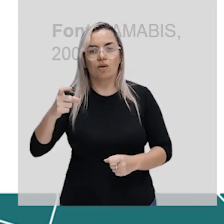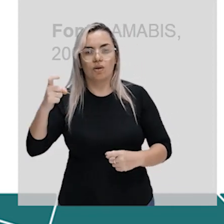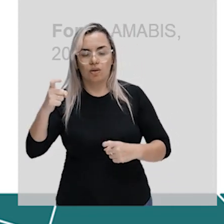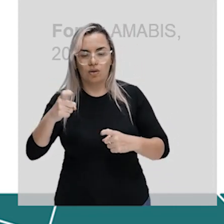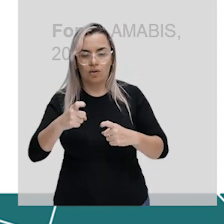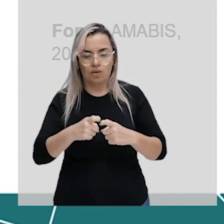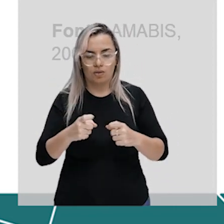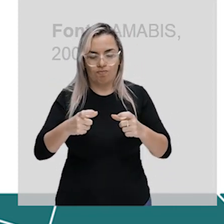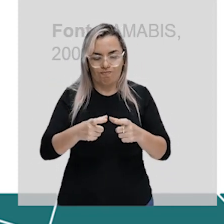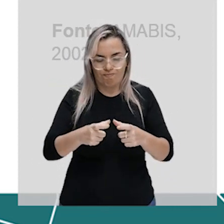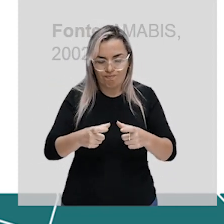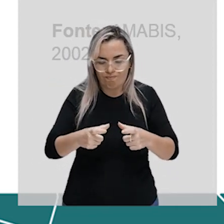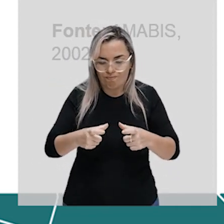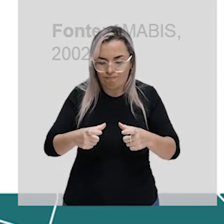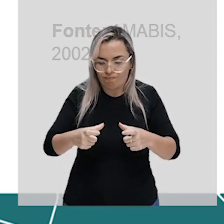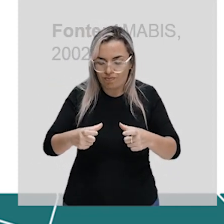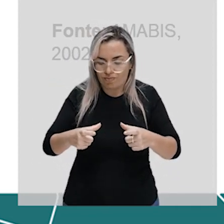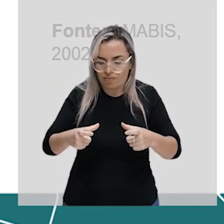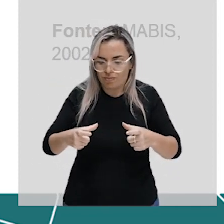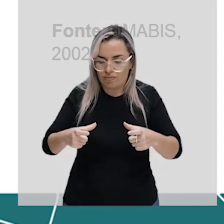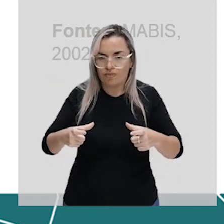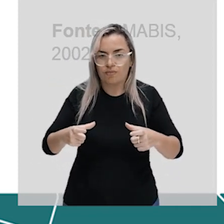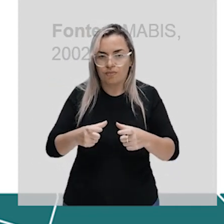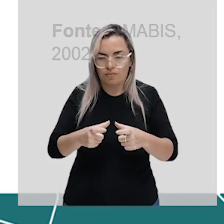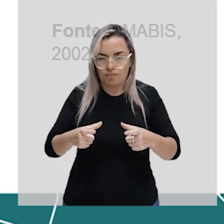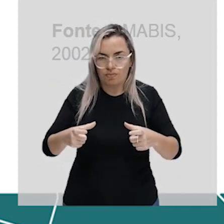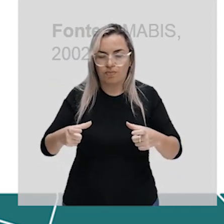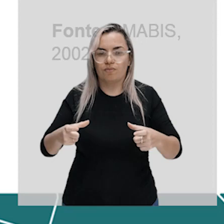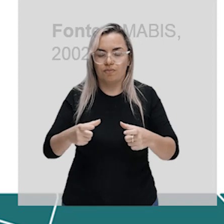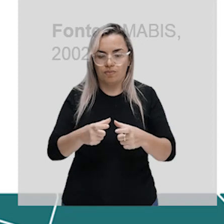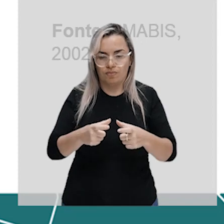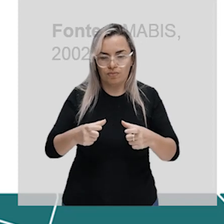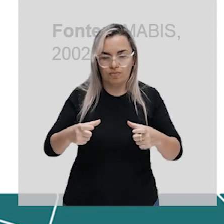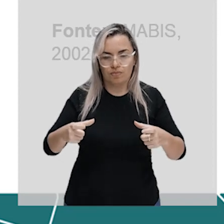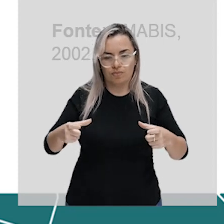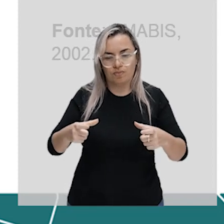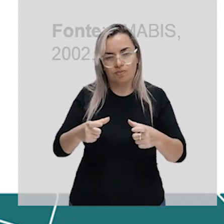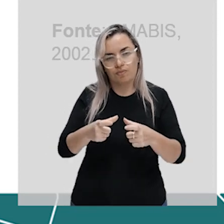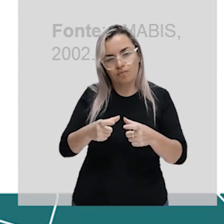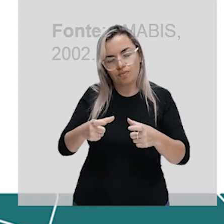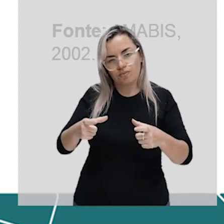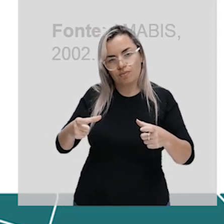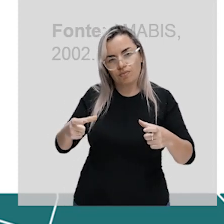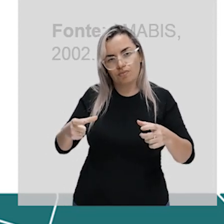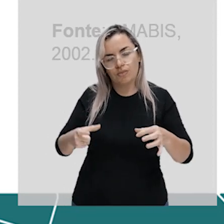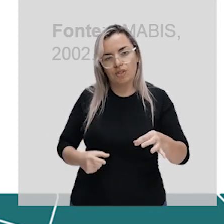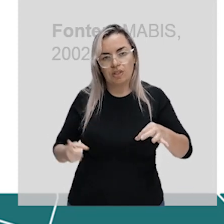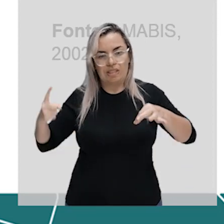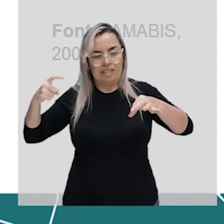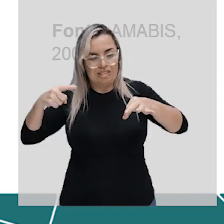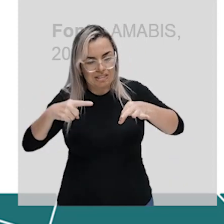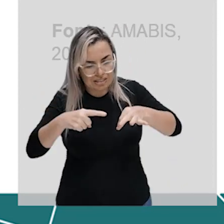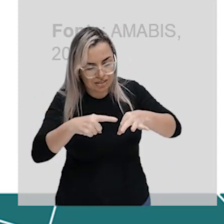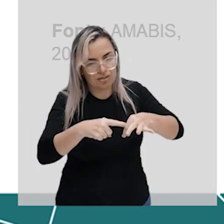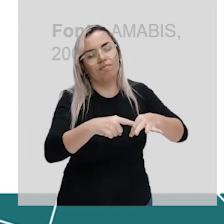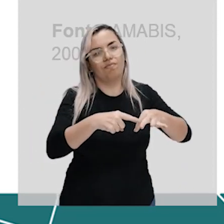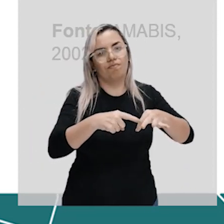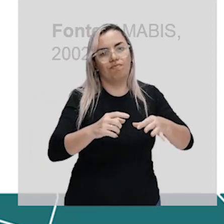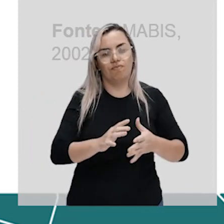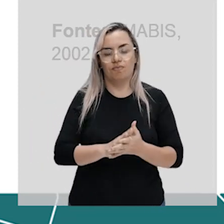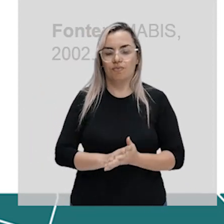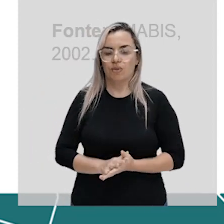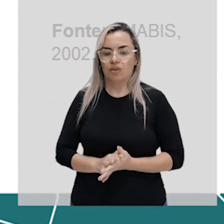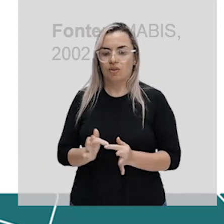sofre uma dilatação, né? Porque ele fica mais preparado para receber a penetração, tá? E aqui,